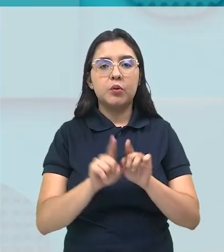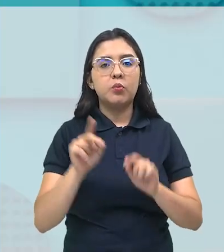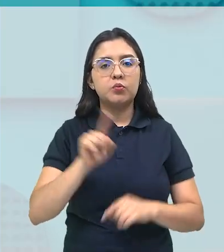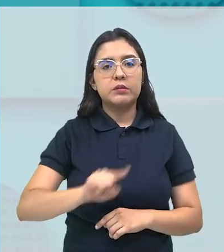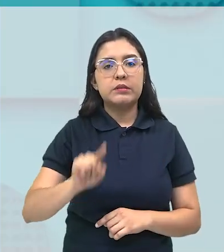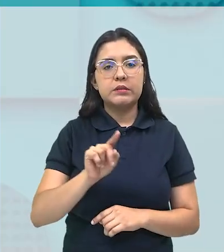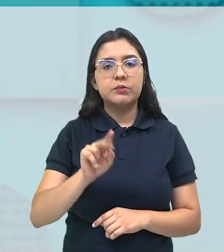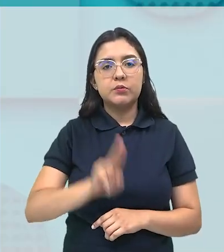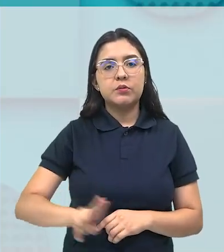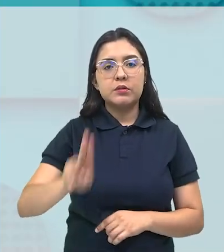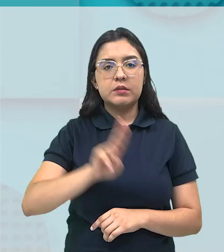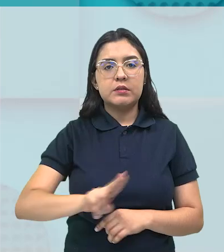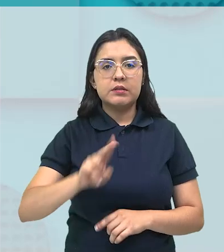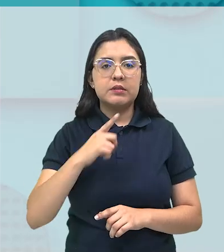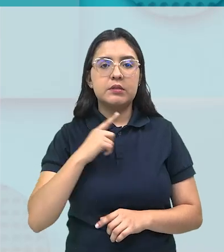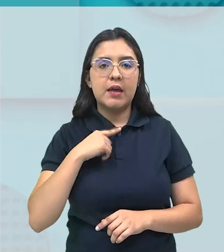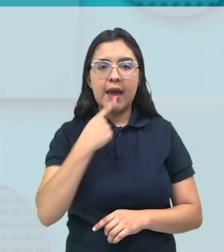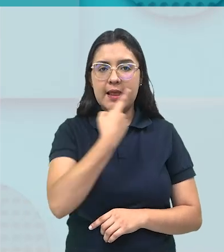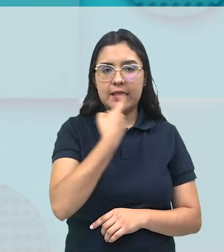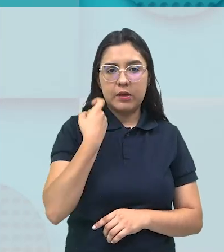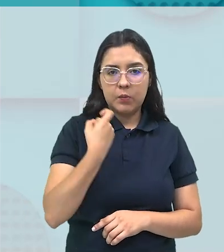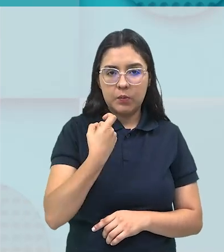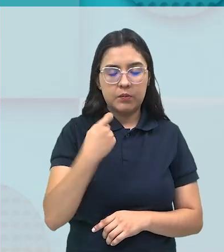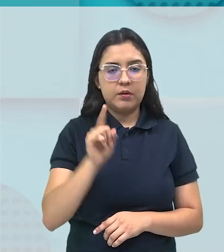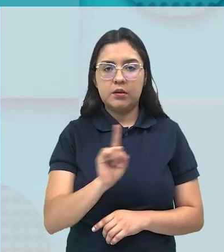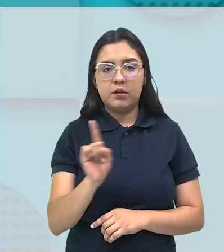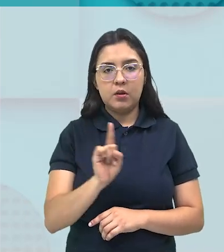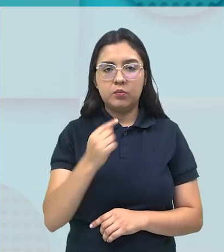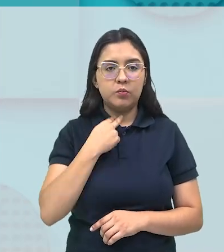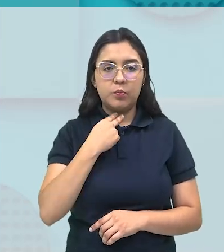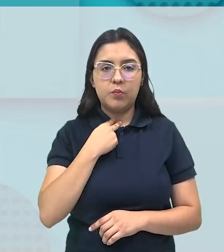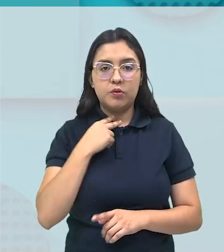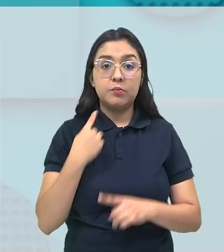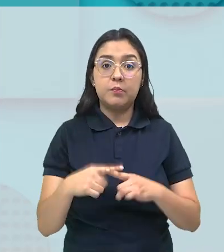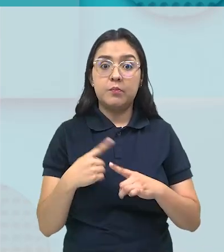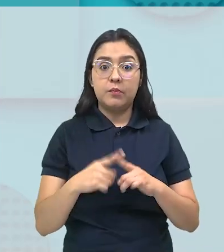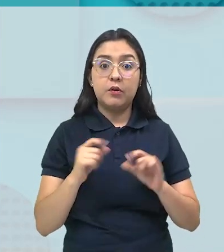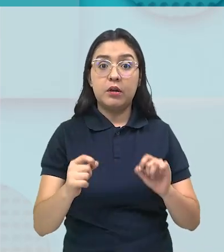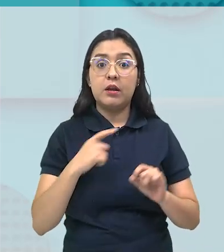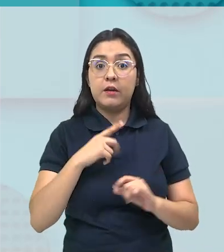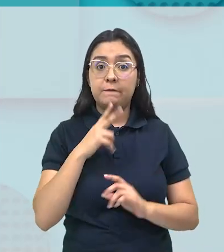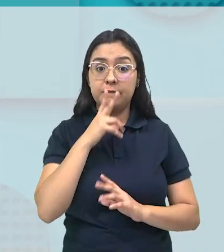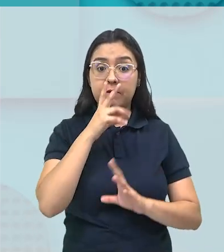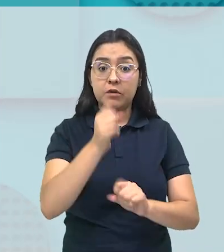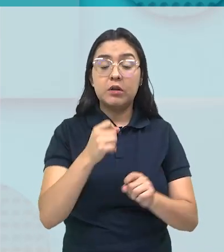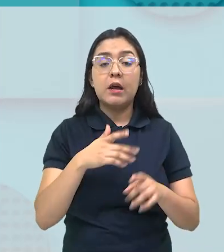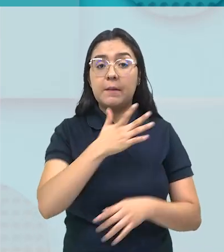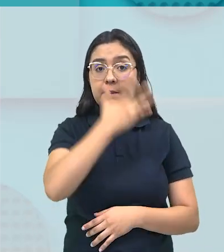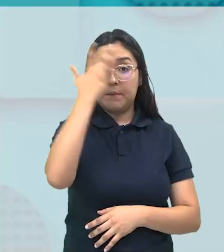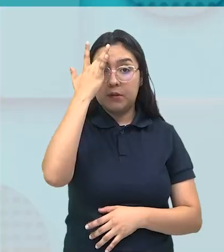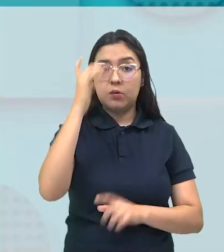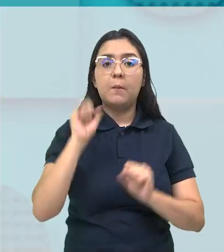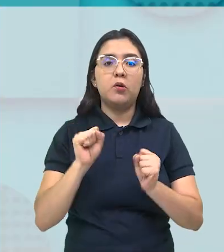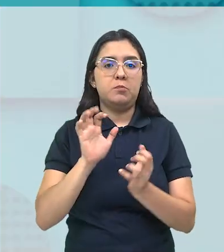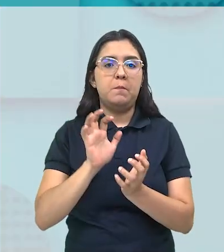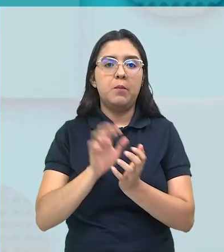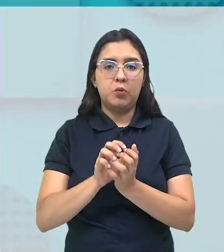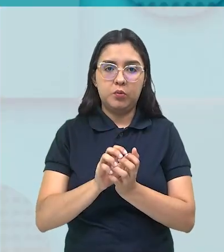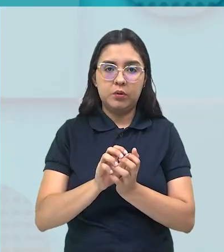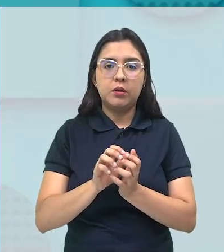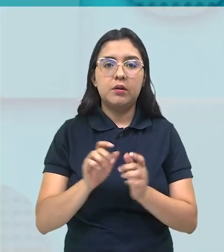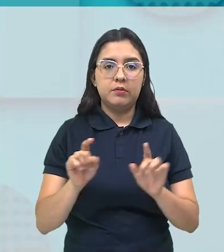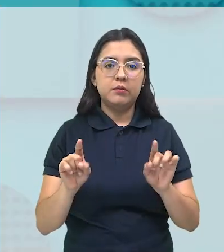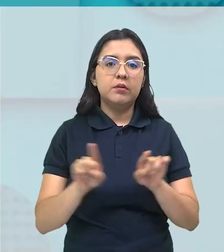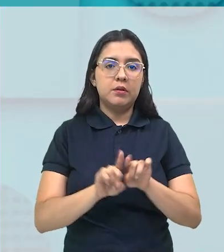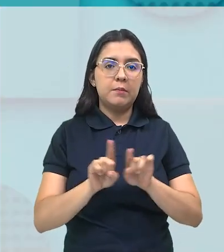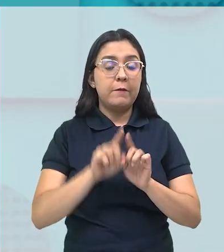o dedo. O pessoal dizer, segura a língua para não enrolar a língua. Não faça isso, porque a contração é tão grande que a pessoa ela